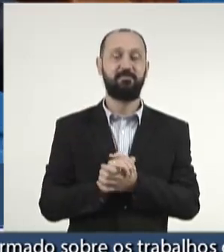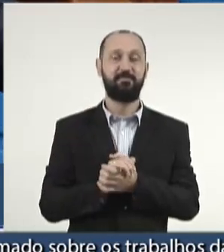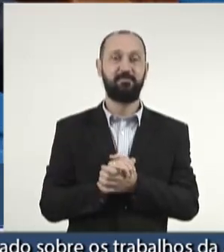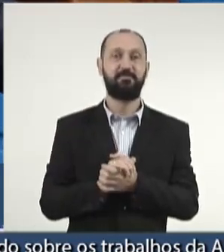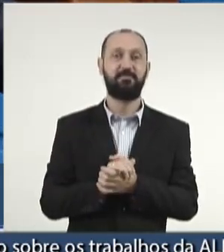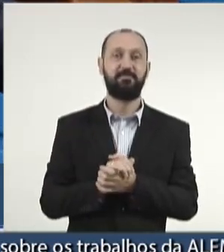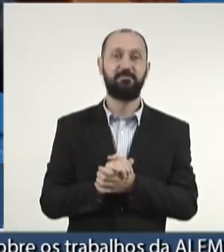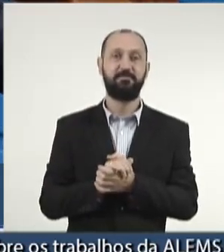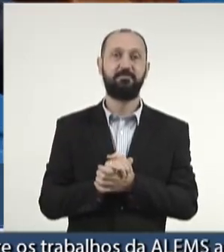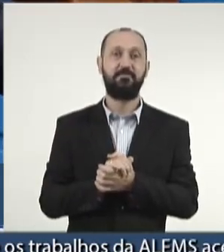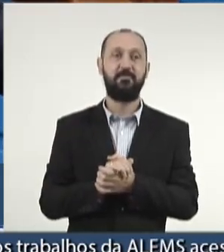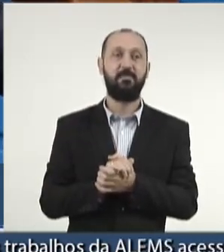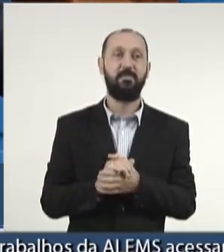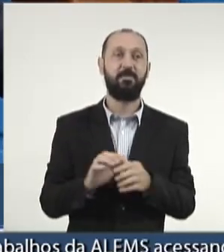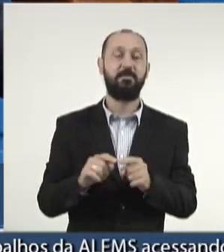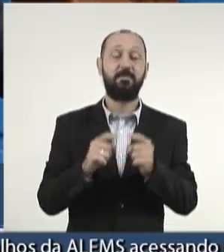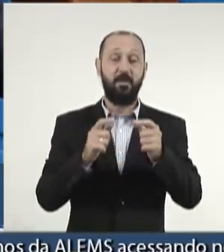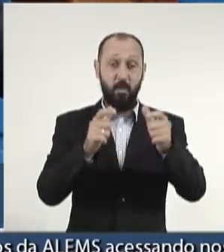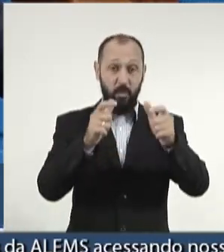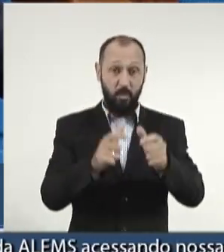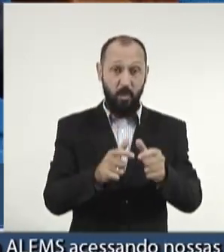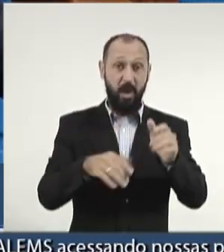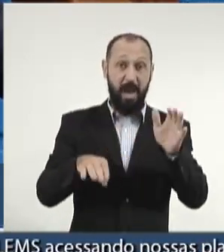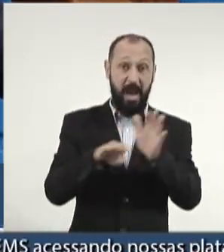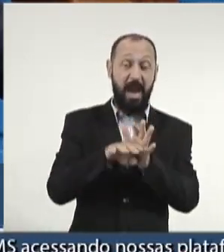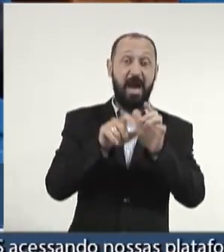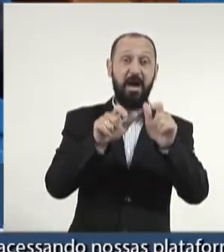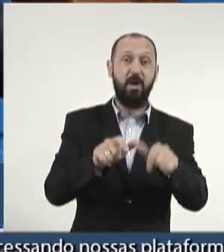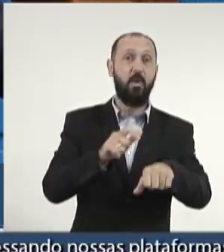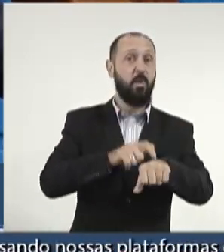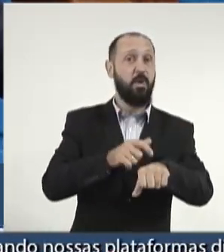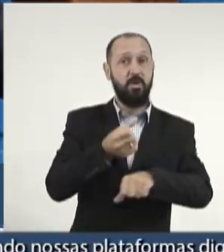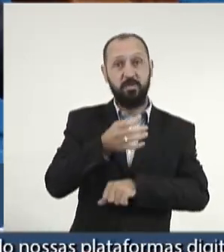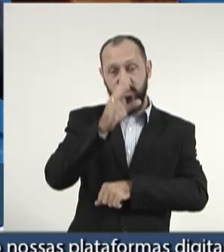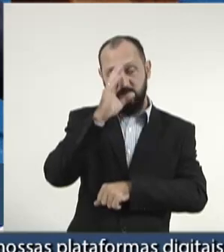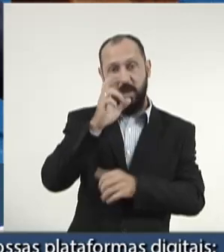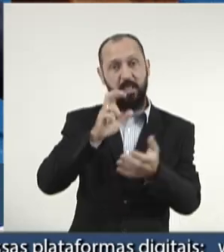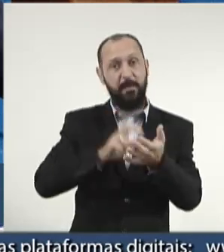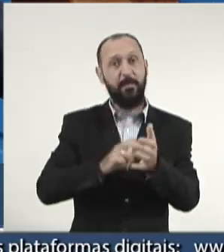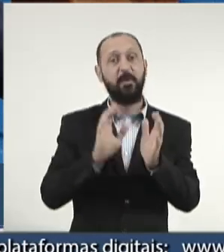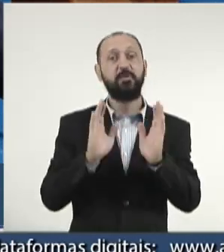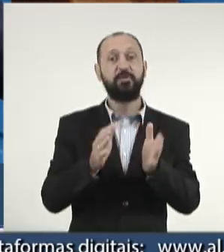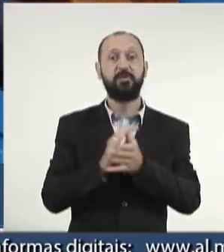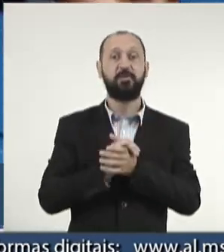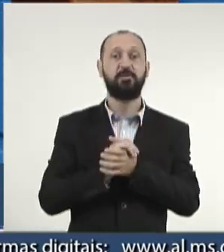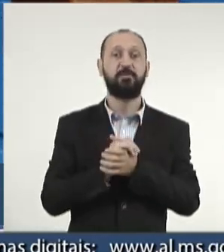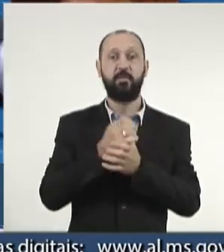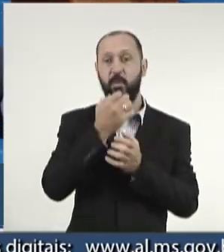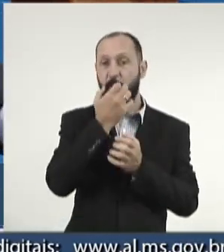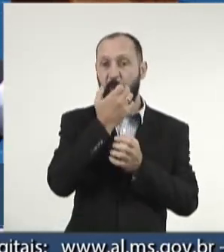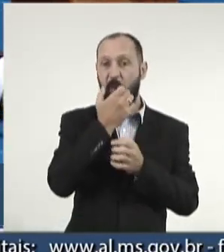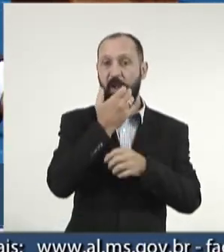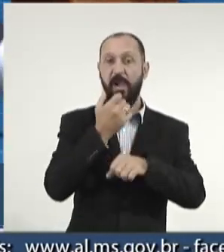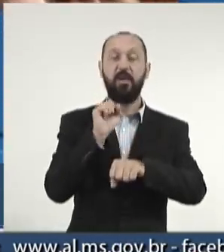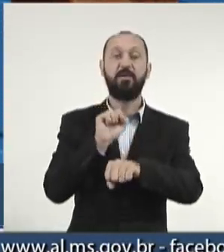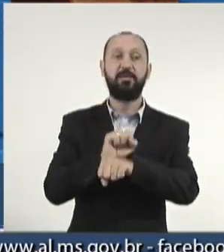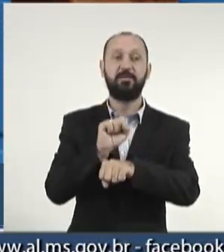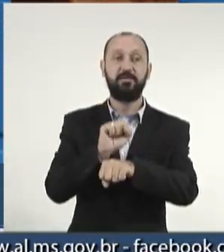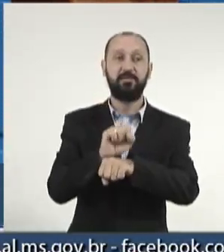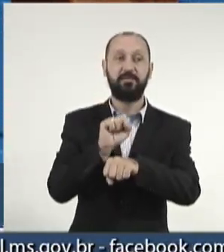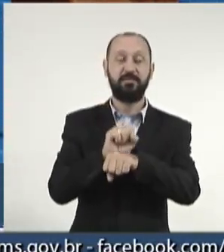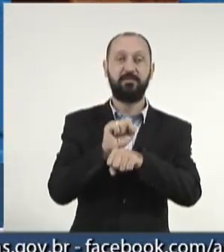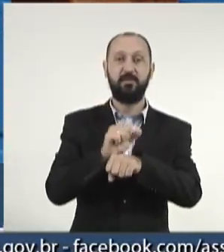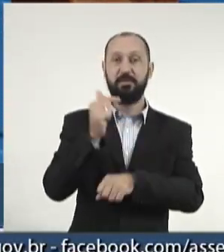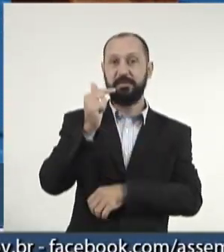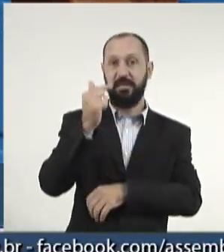Mas, chegando no local do teste às 6 horas da manhã, ele ficou aguardando